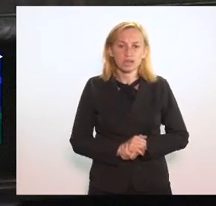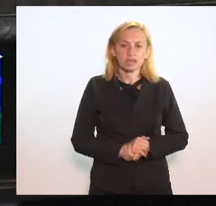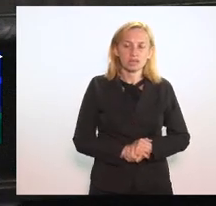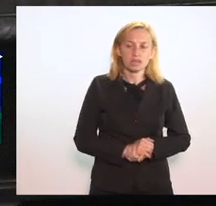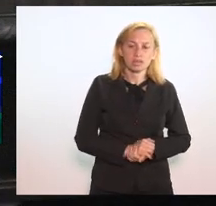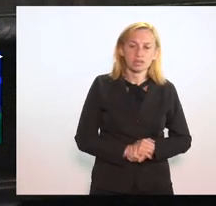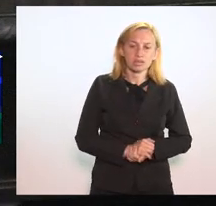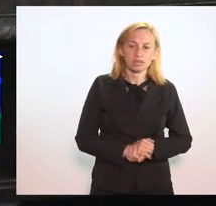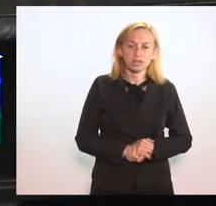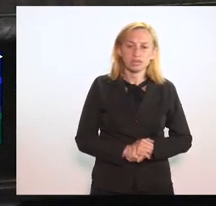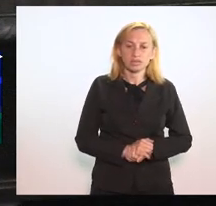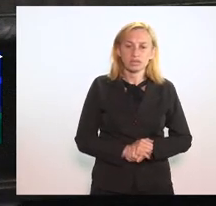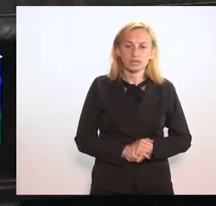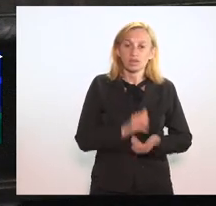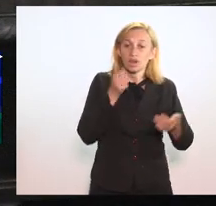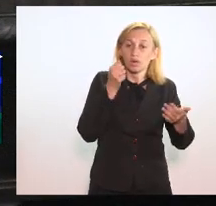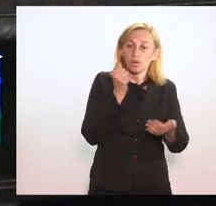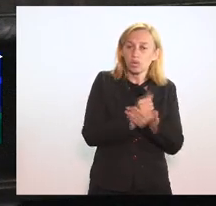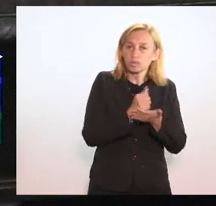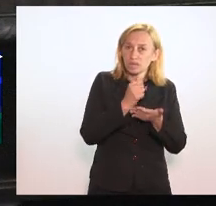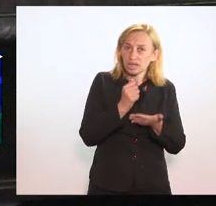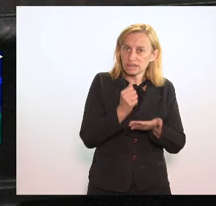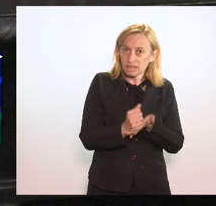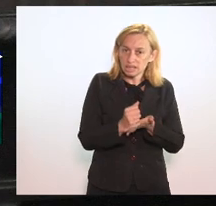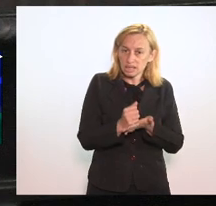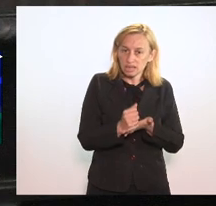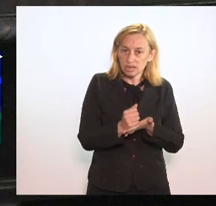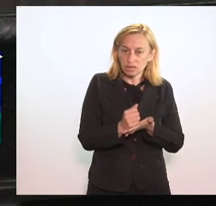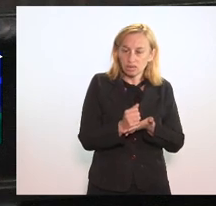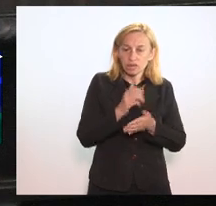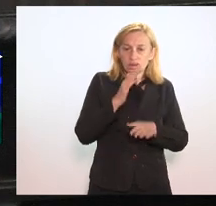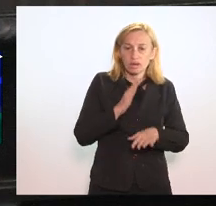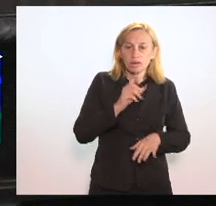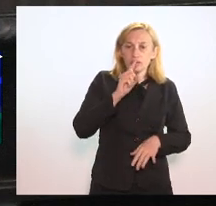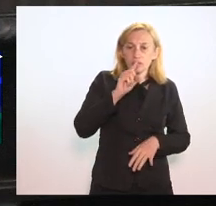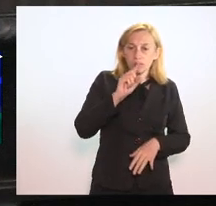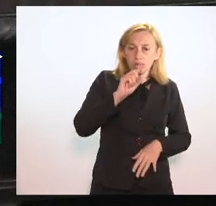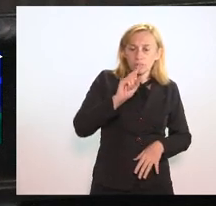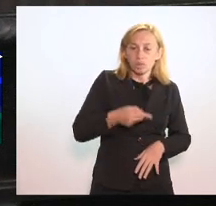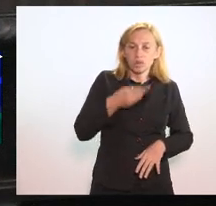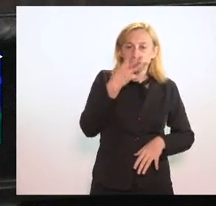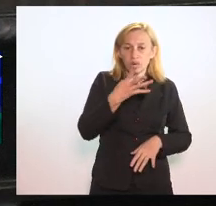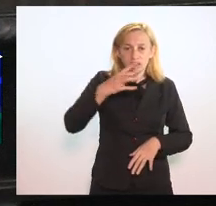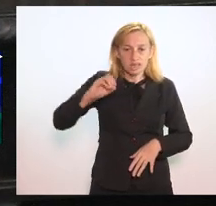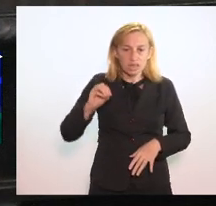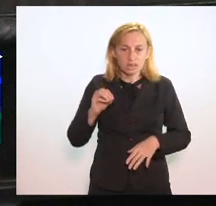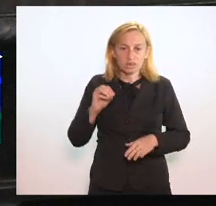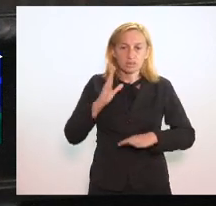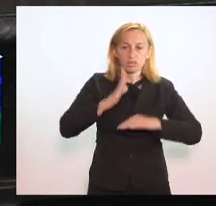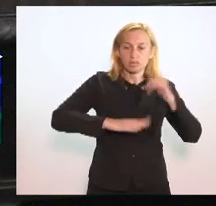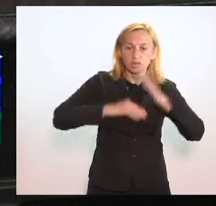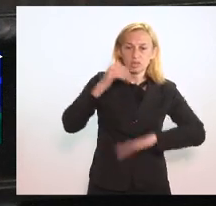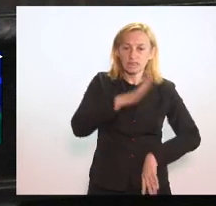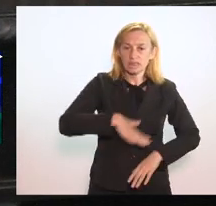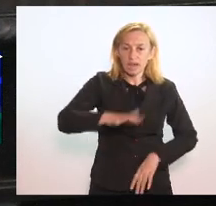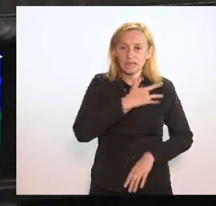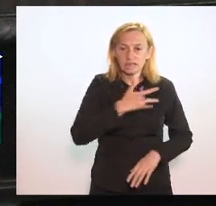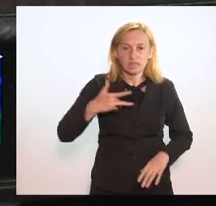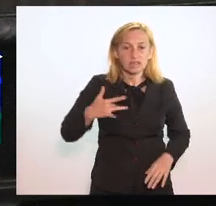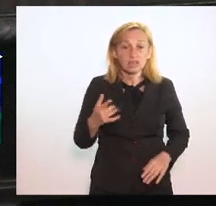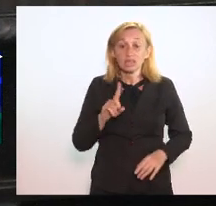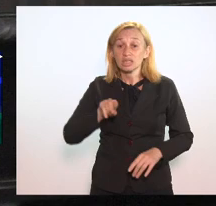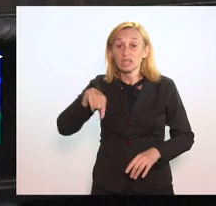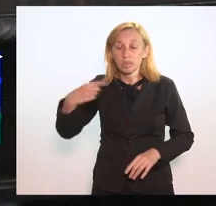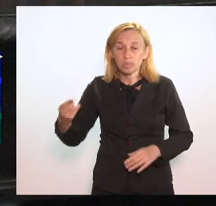arremedo de contratação e contratou 1.400 profissionais da área da saúde que foram